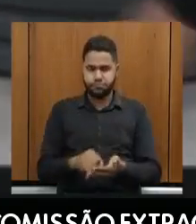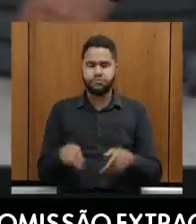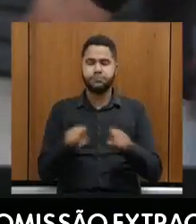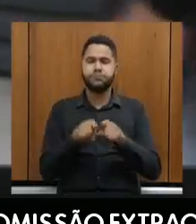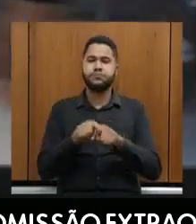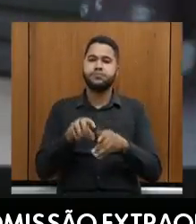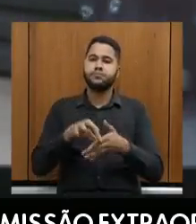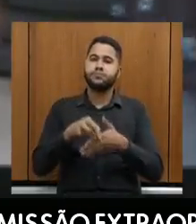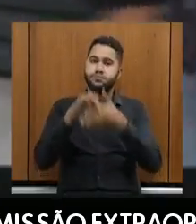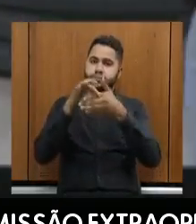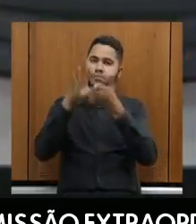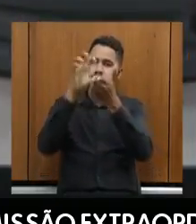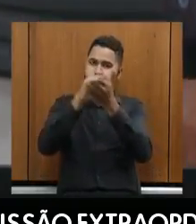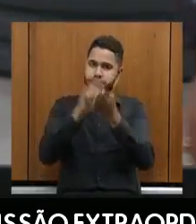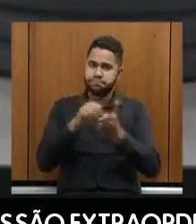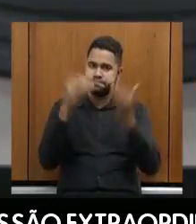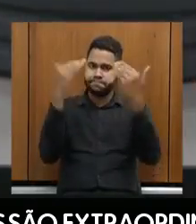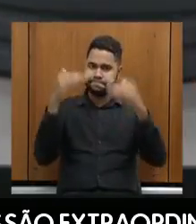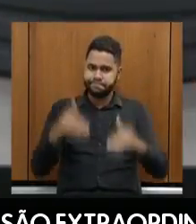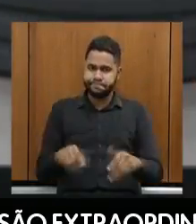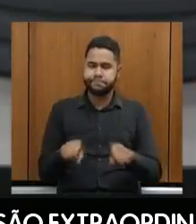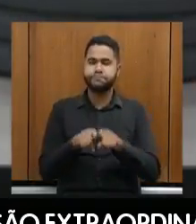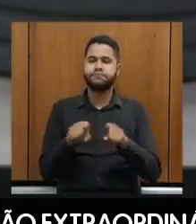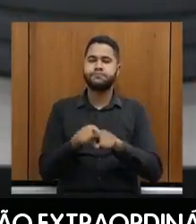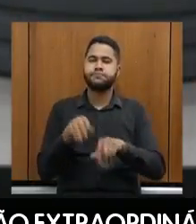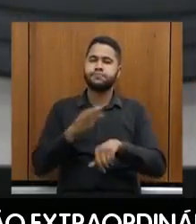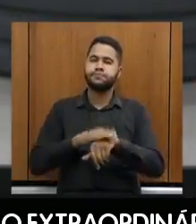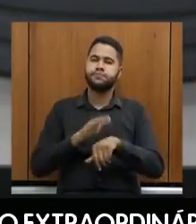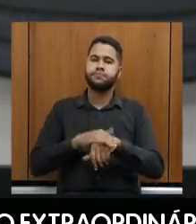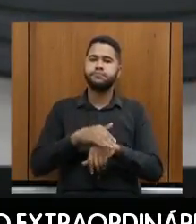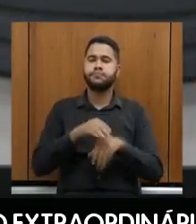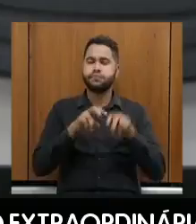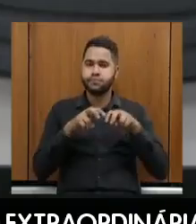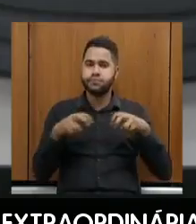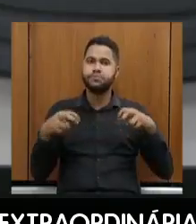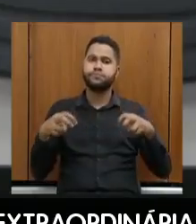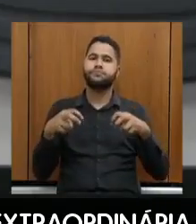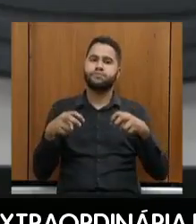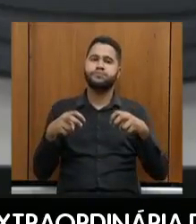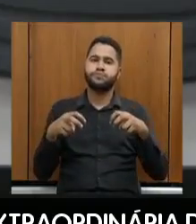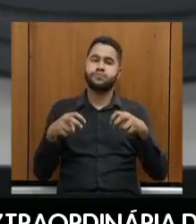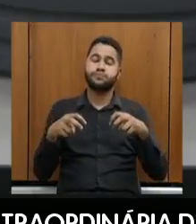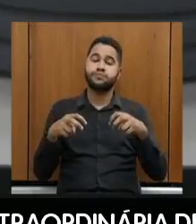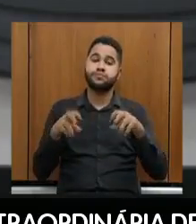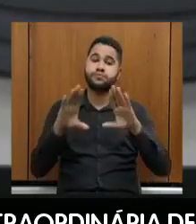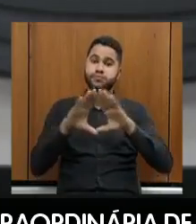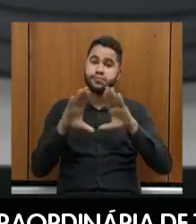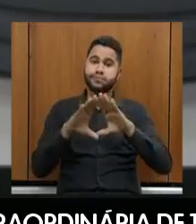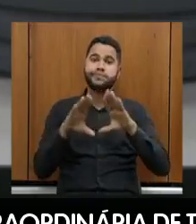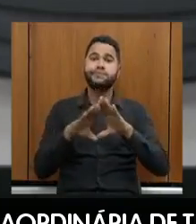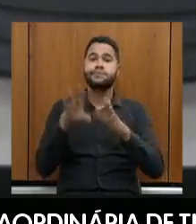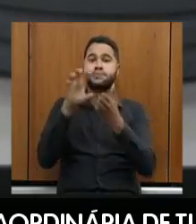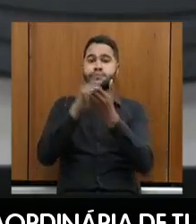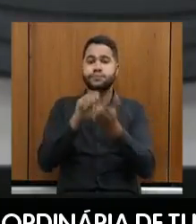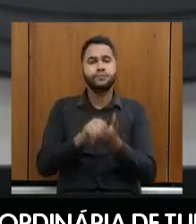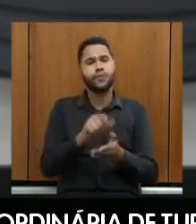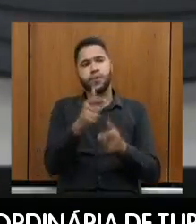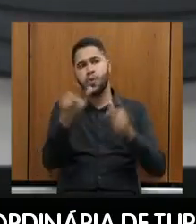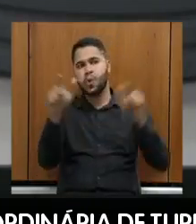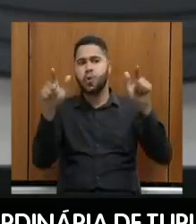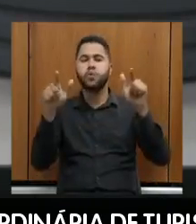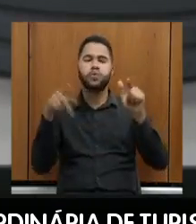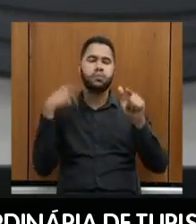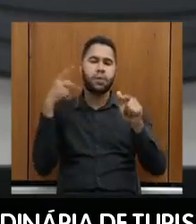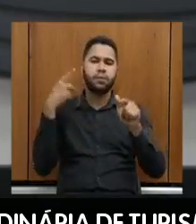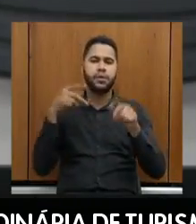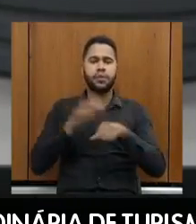Líderes por ordem de inscrição. Membros da mesa da Assembleia por ordem de inscrição. Demais parlamentares por ordem de inscrição.